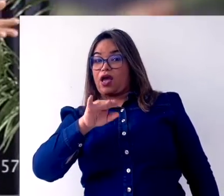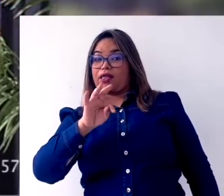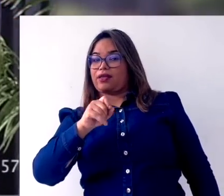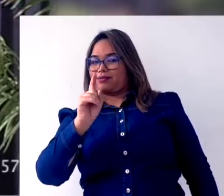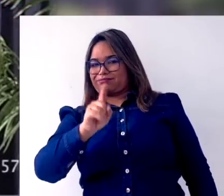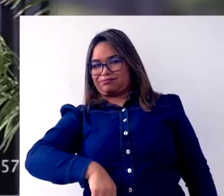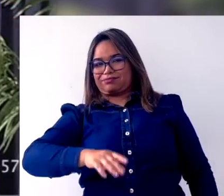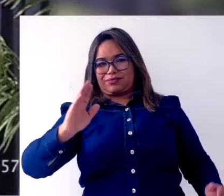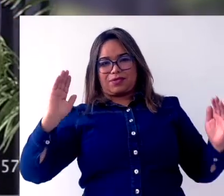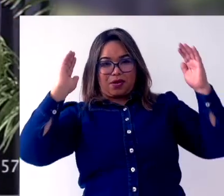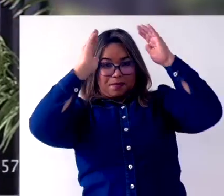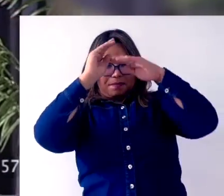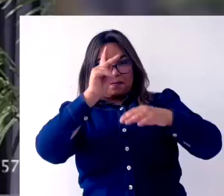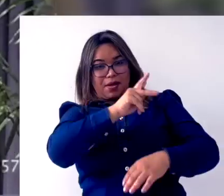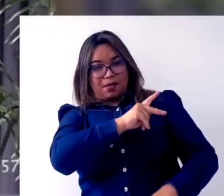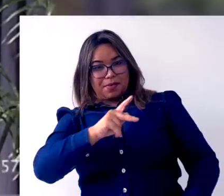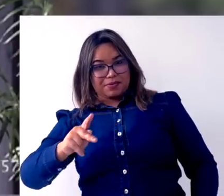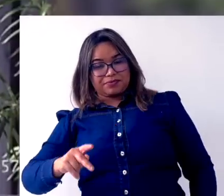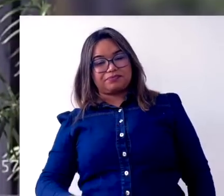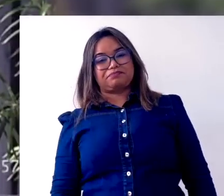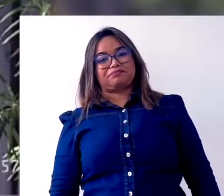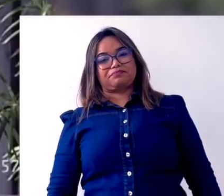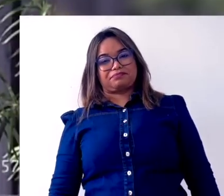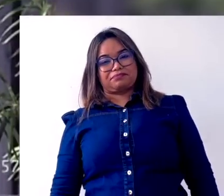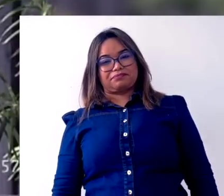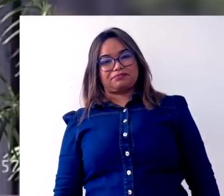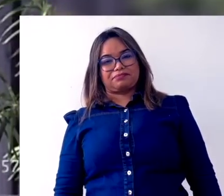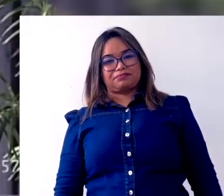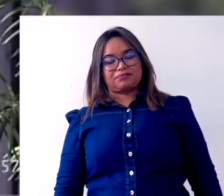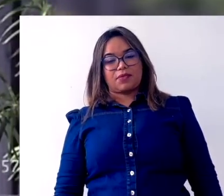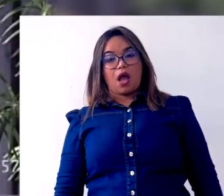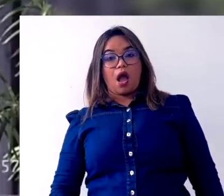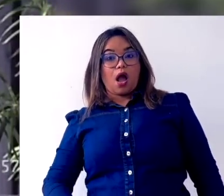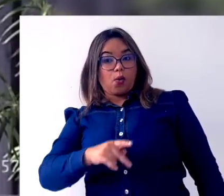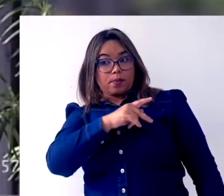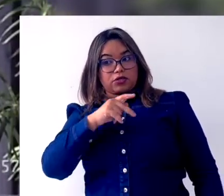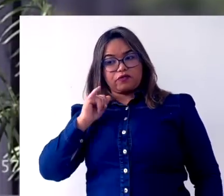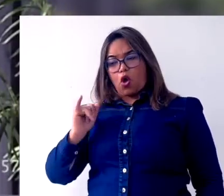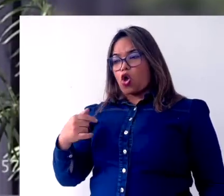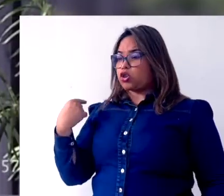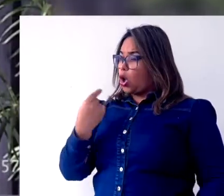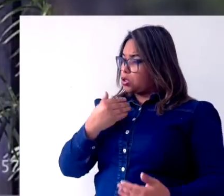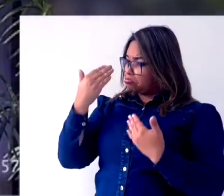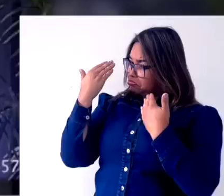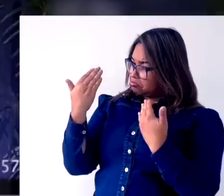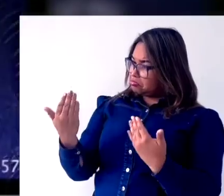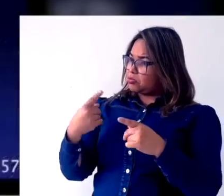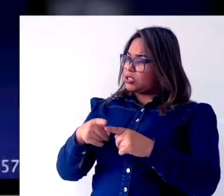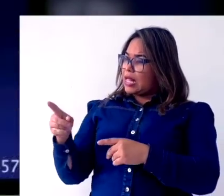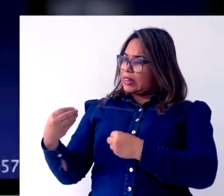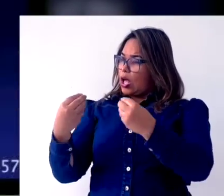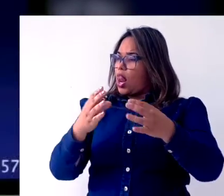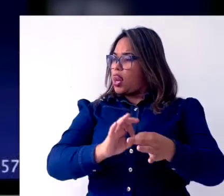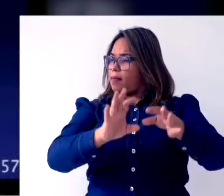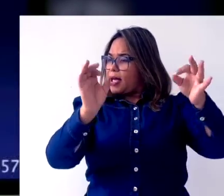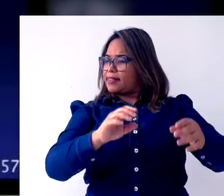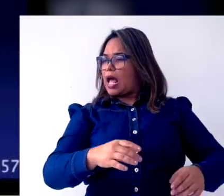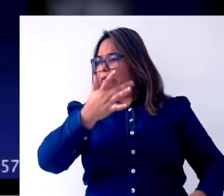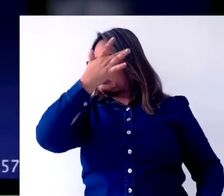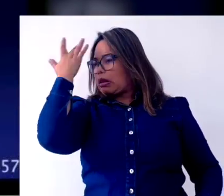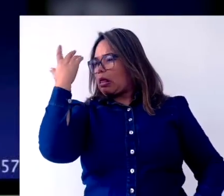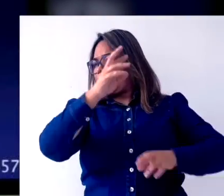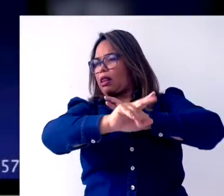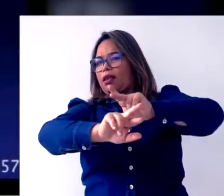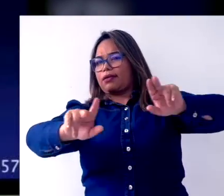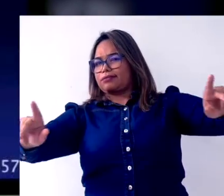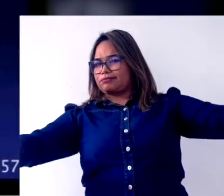por libertar milhões. Este é um cumprimento interessante da profecia. Herman Melville disse: os Estados Unidos